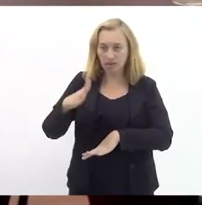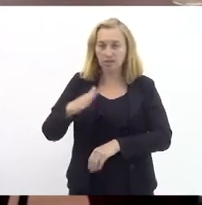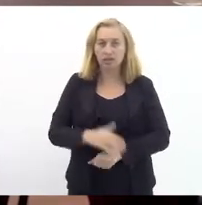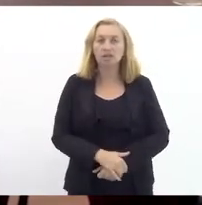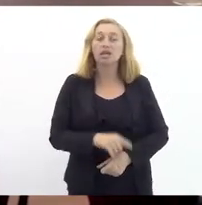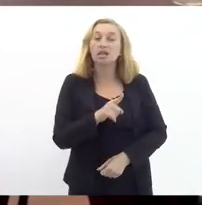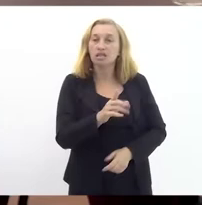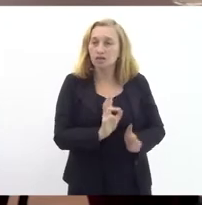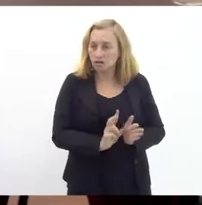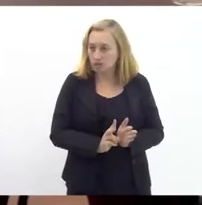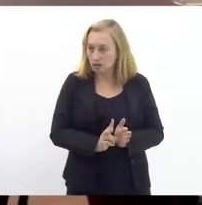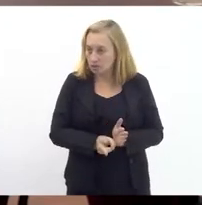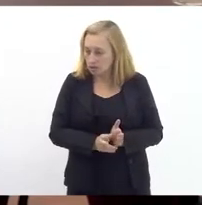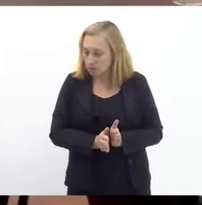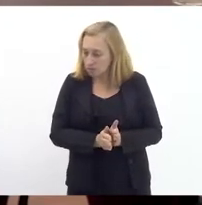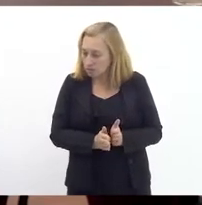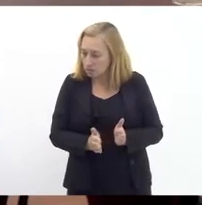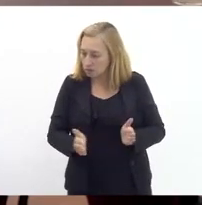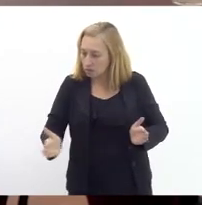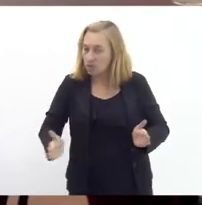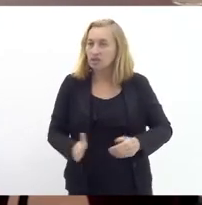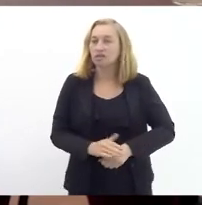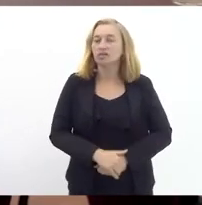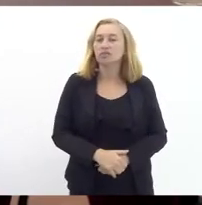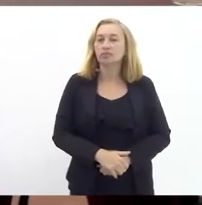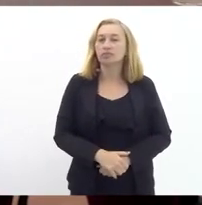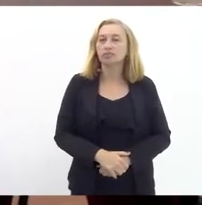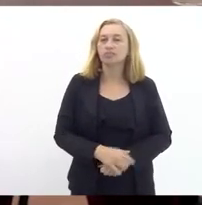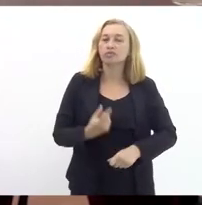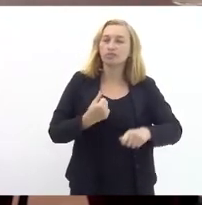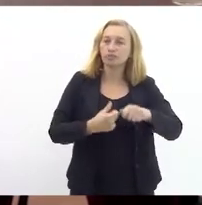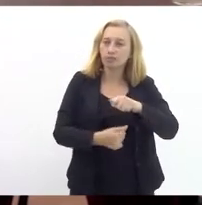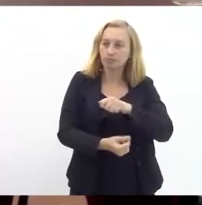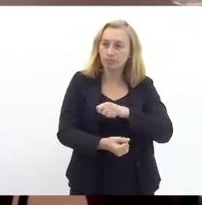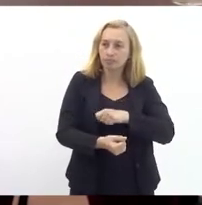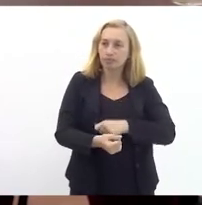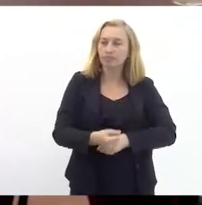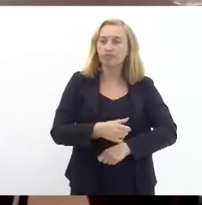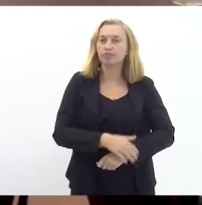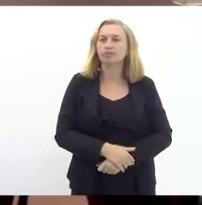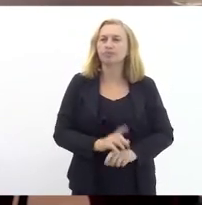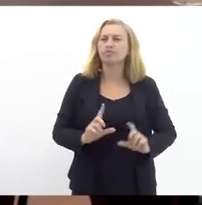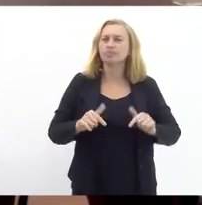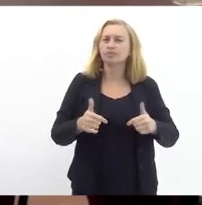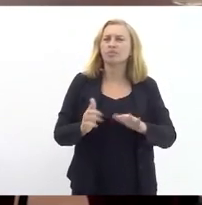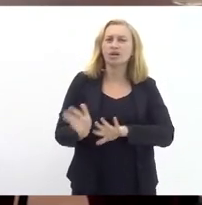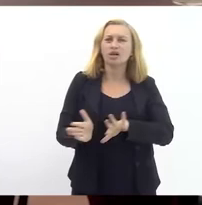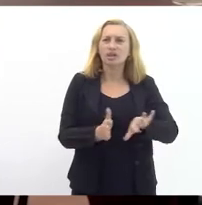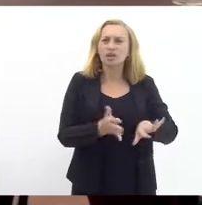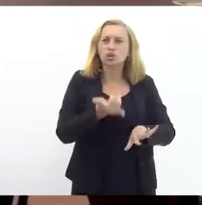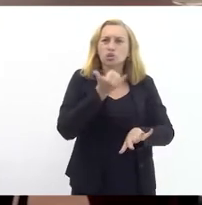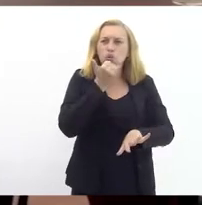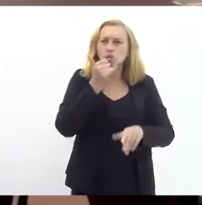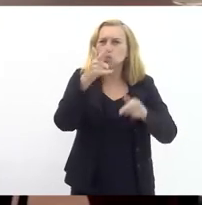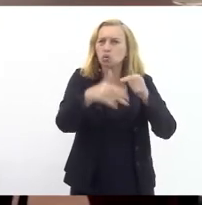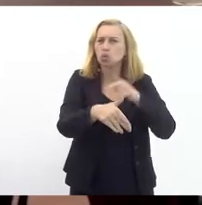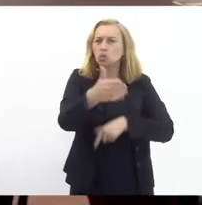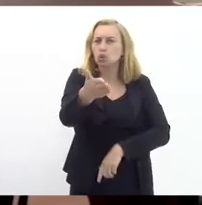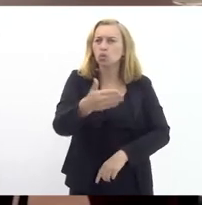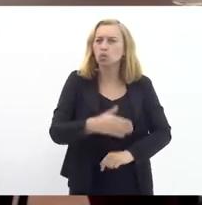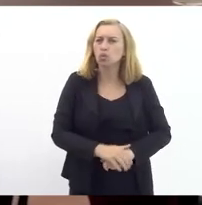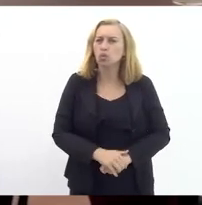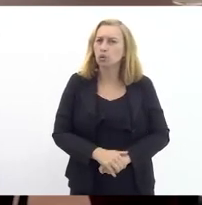Essa sequência leva em conta a questão do investimento, a questão da operação. Você não acha que essa... Desculpe me interromper,